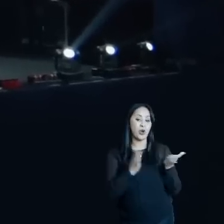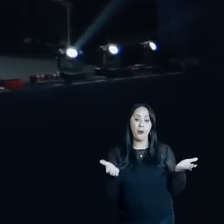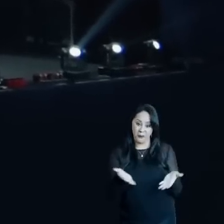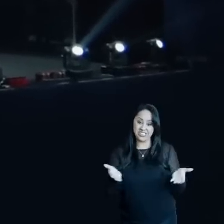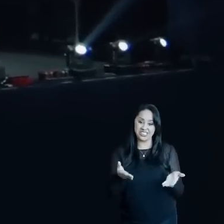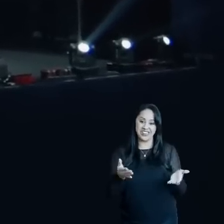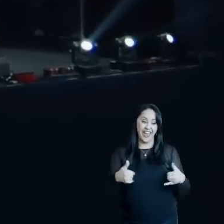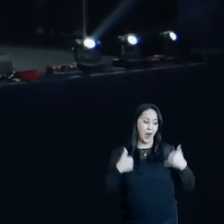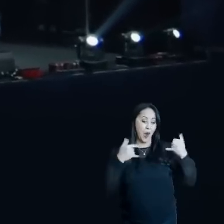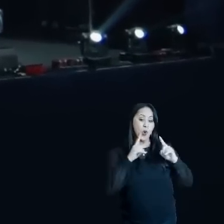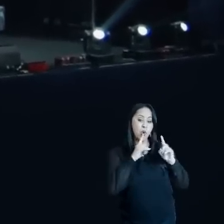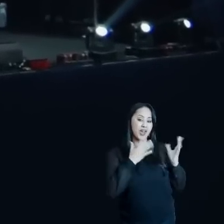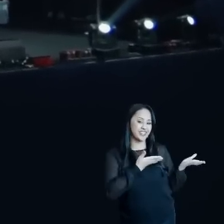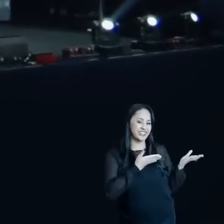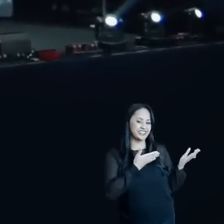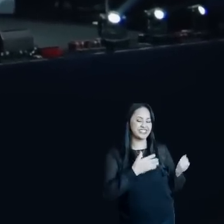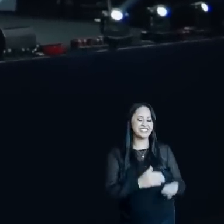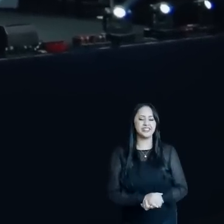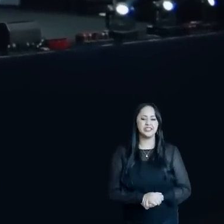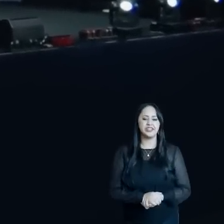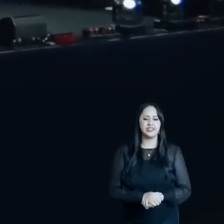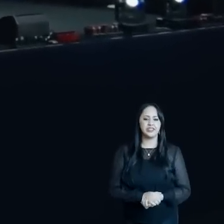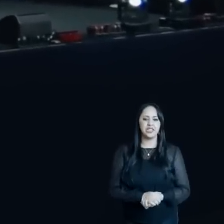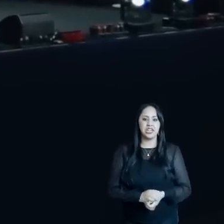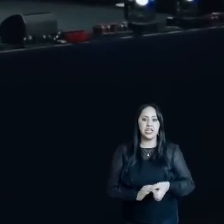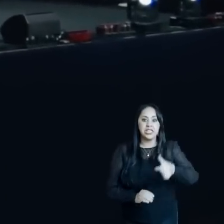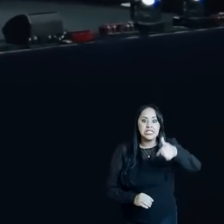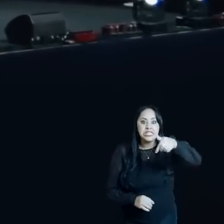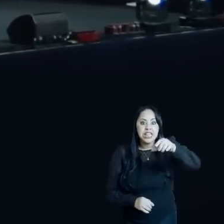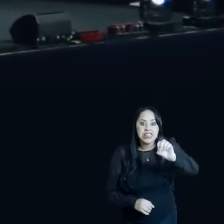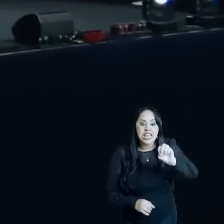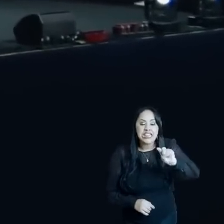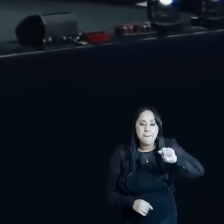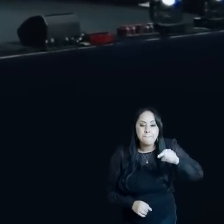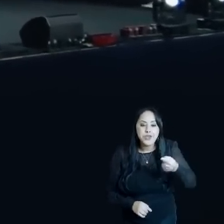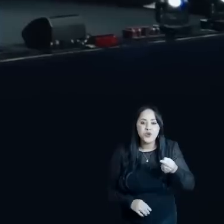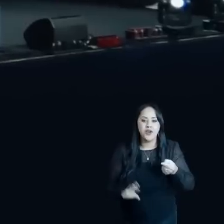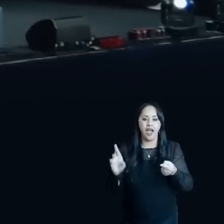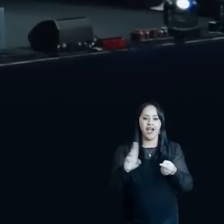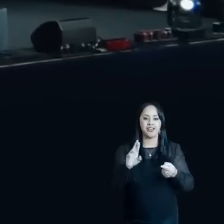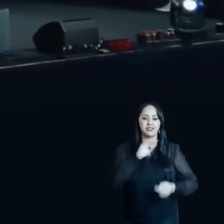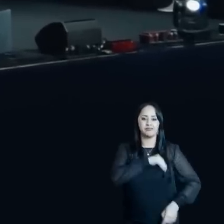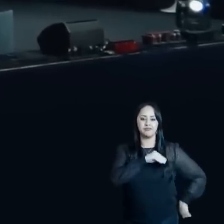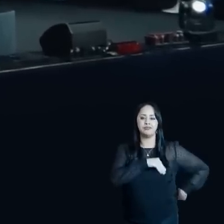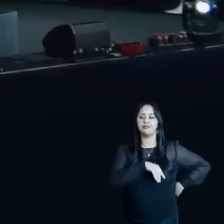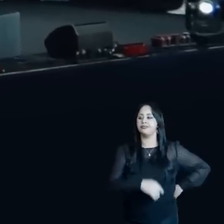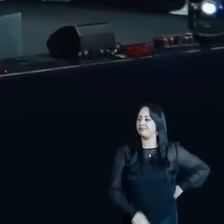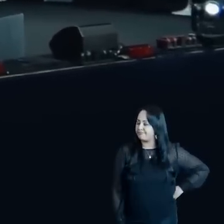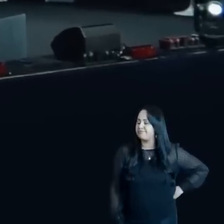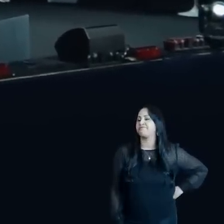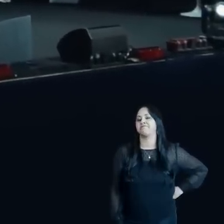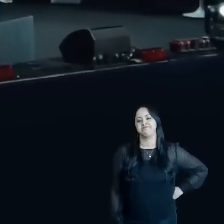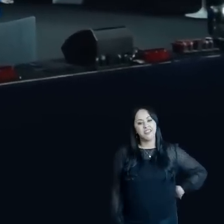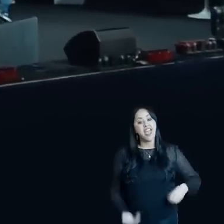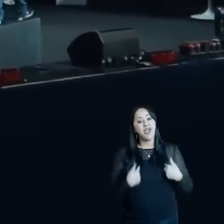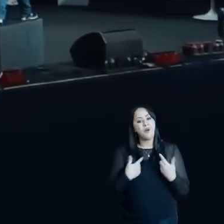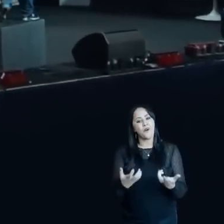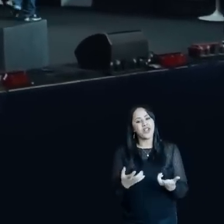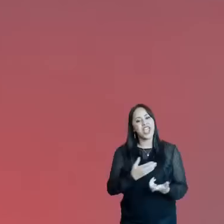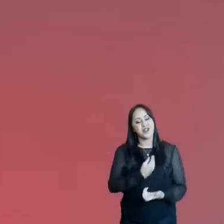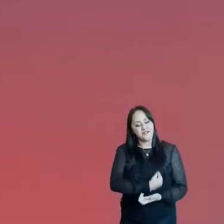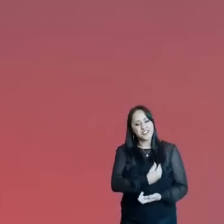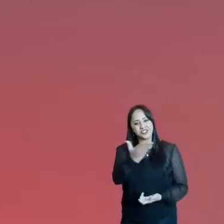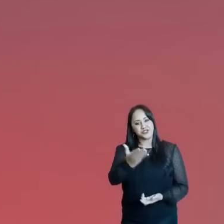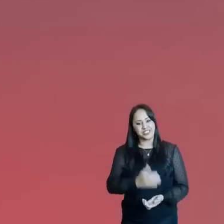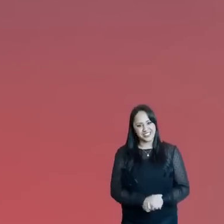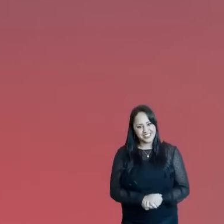Obrigado. Iluminado. Você ganhou quanto, mano? Você falou? 70 mil reais ele ganhou. Essa colheita que eu quero na vida de todo mundo. Essa